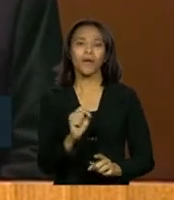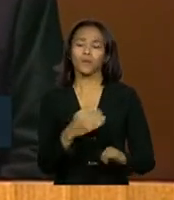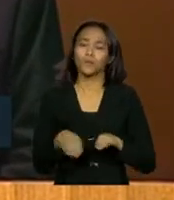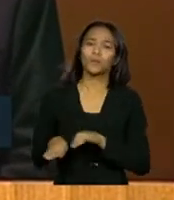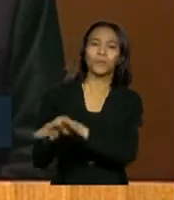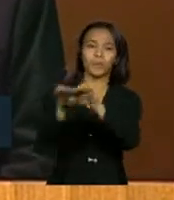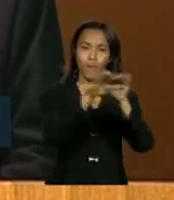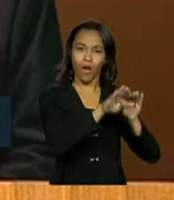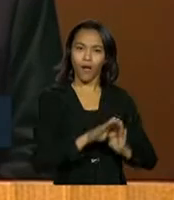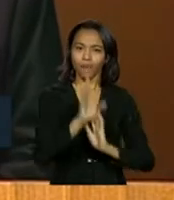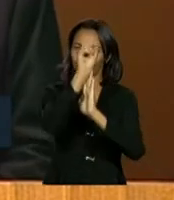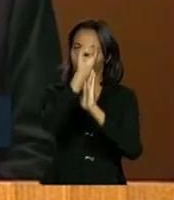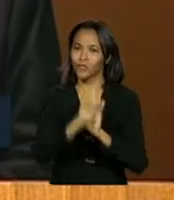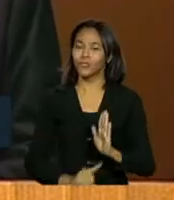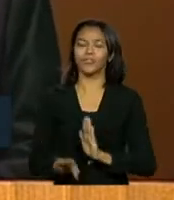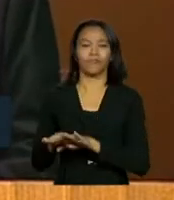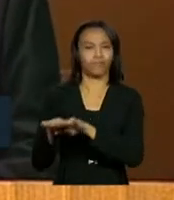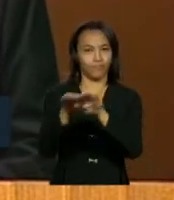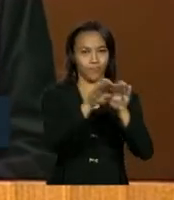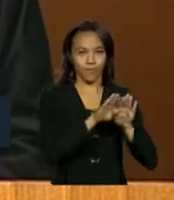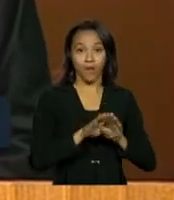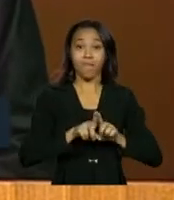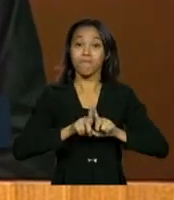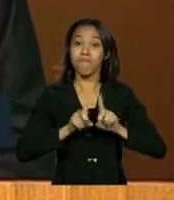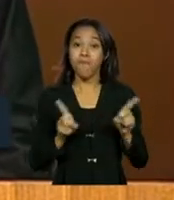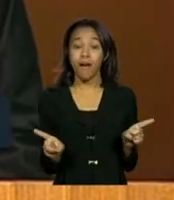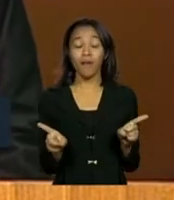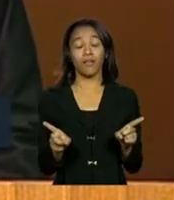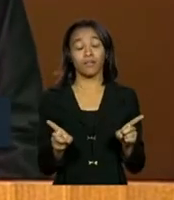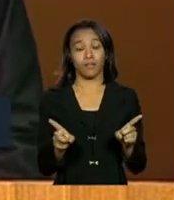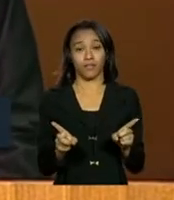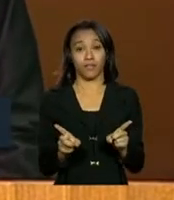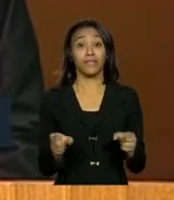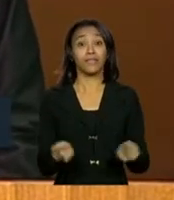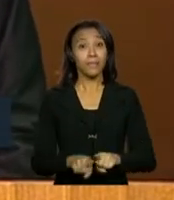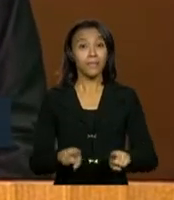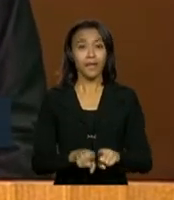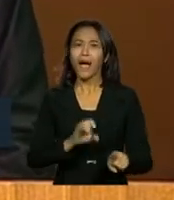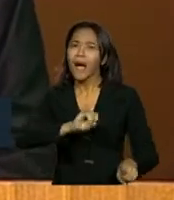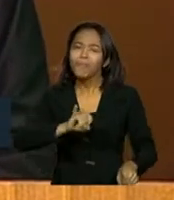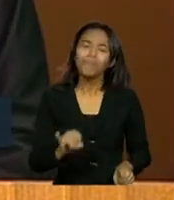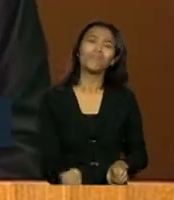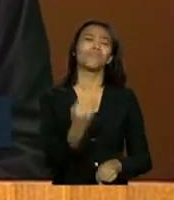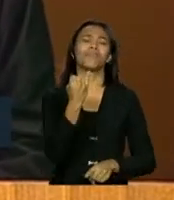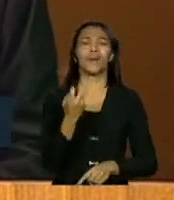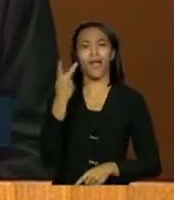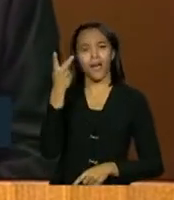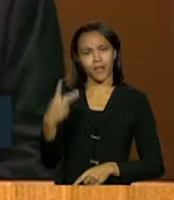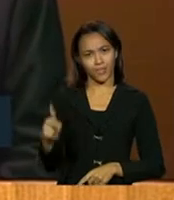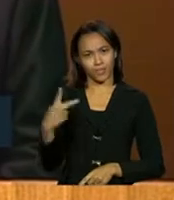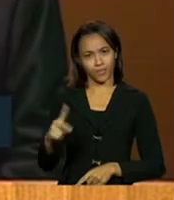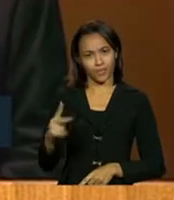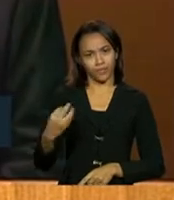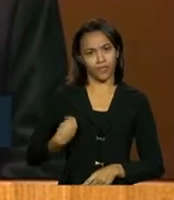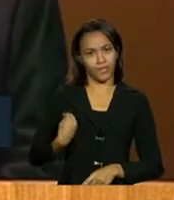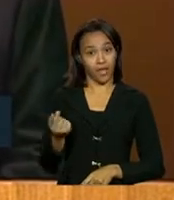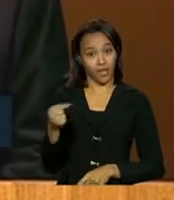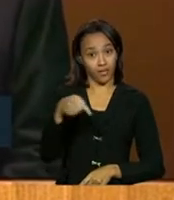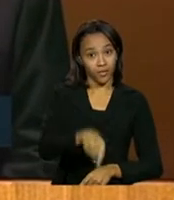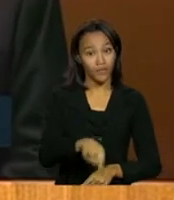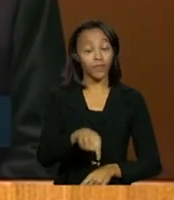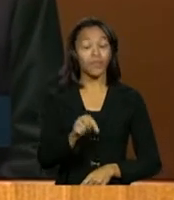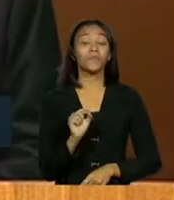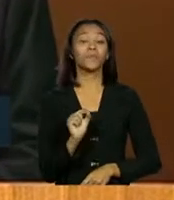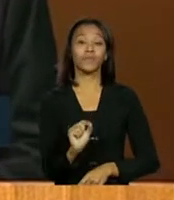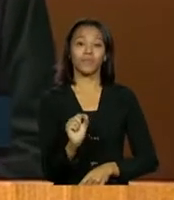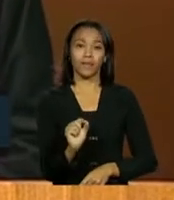justo, democrático, mas aproveitar a sua passagem para